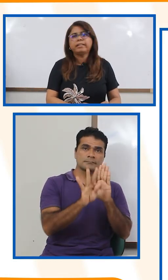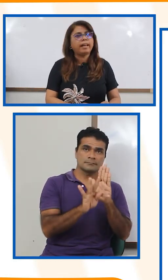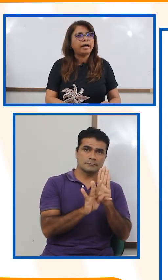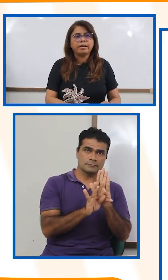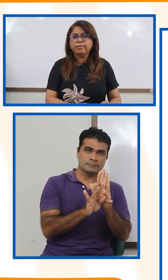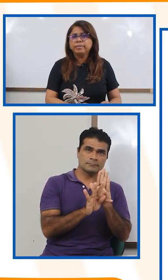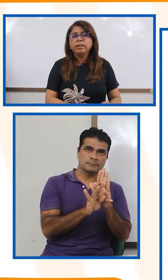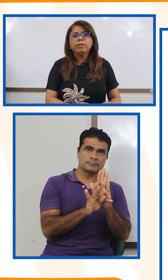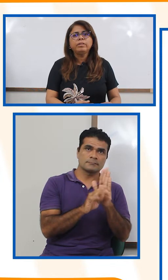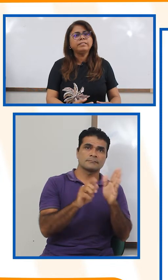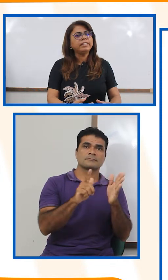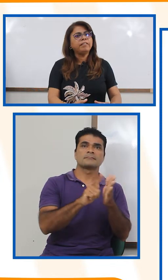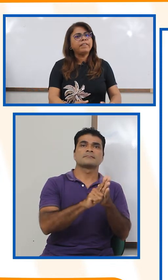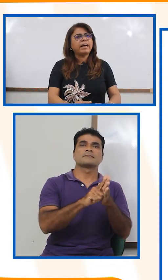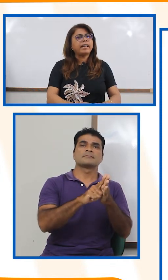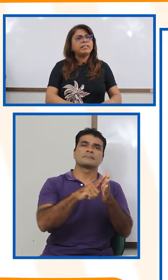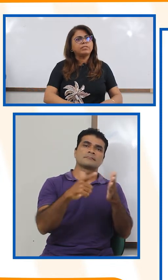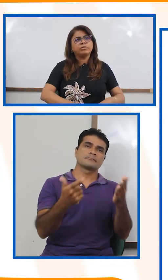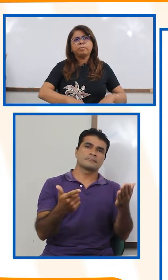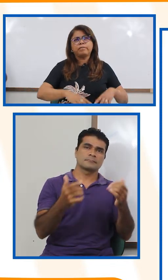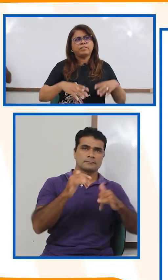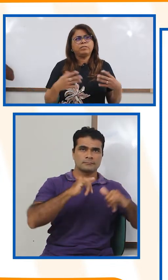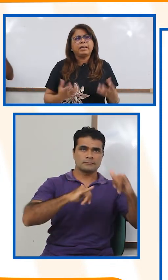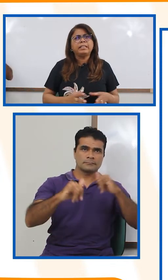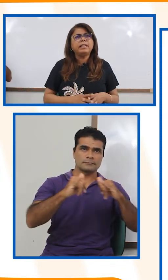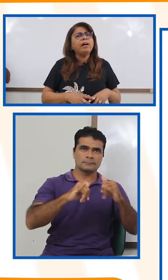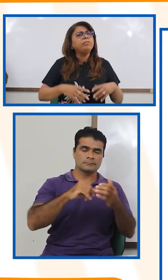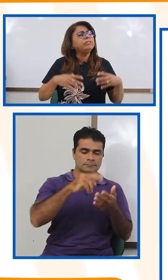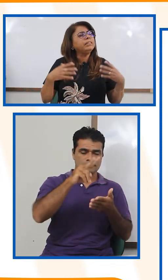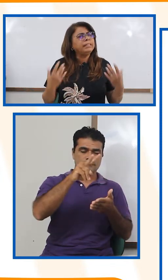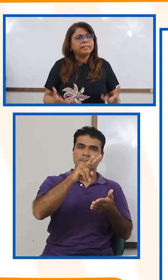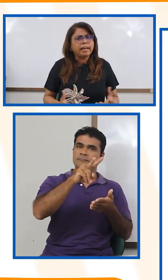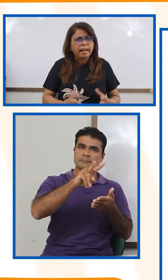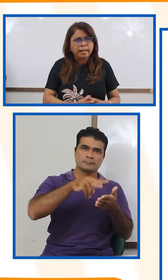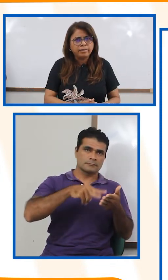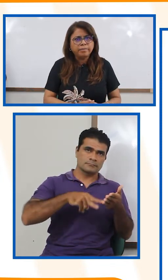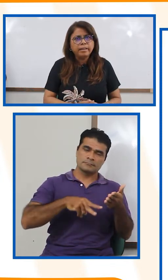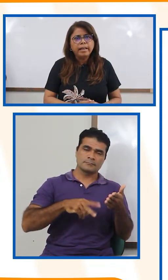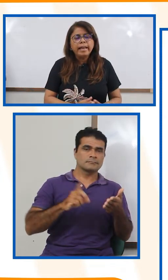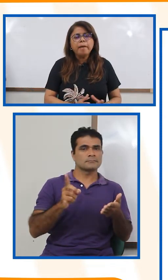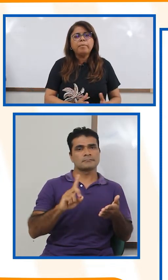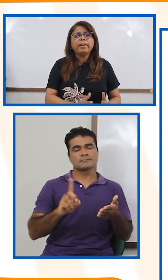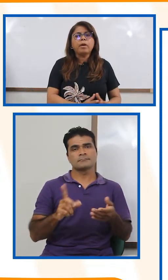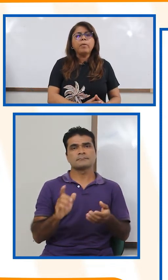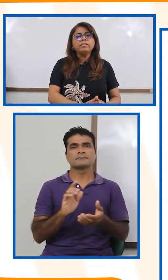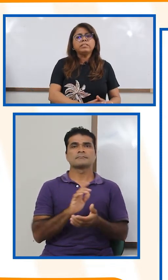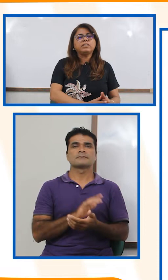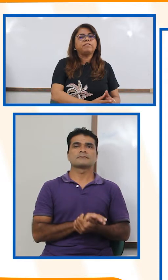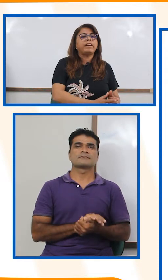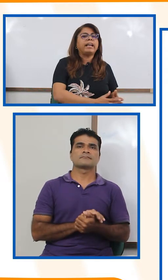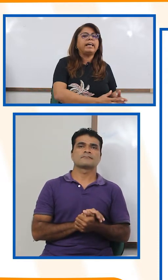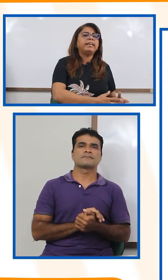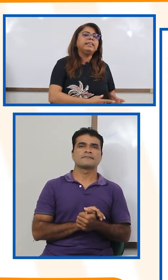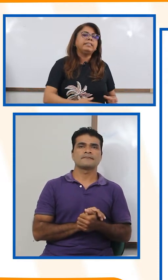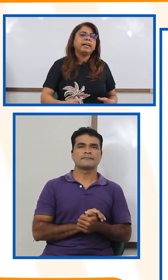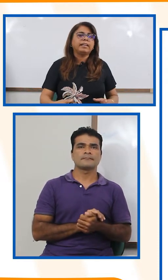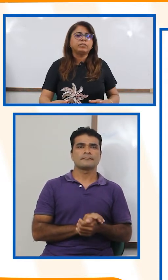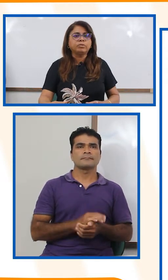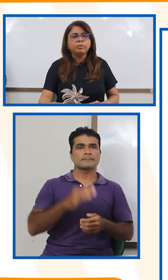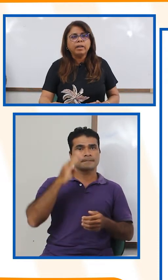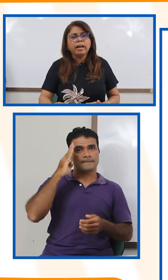não literário. O que significa isso, professora, não literário? É porque quando a gente fala